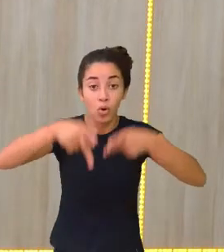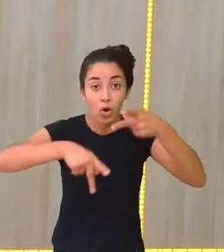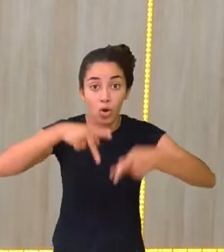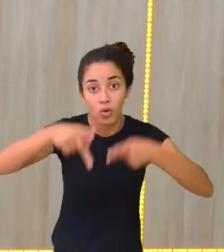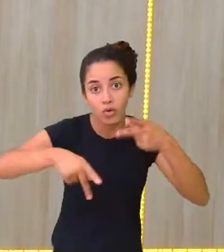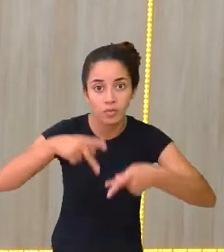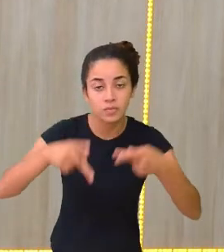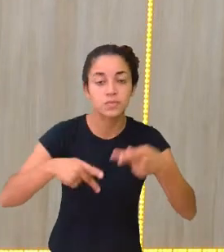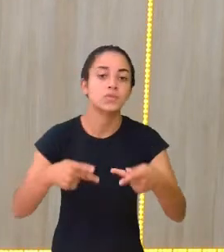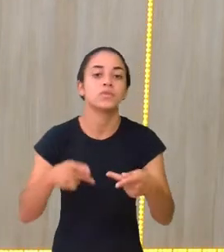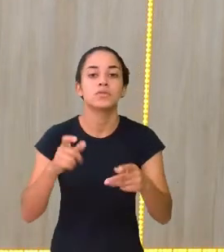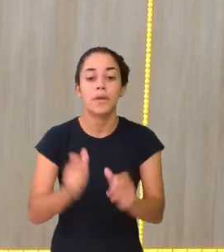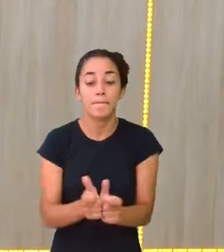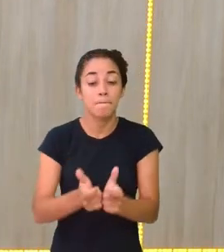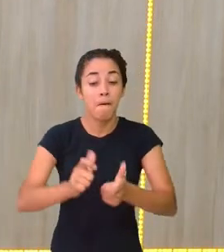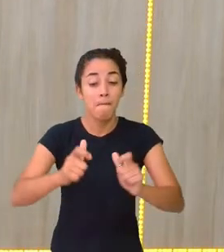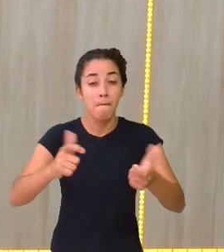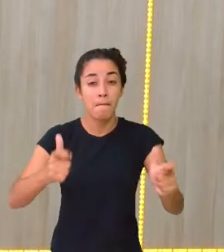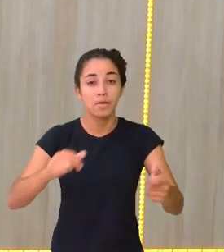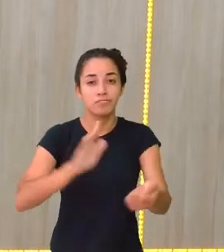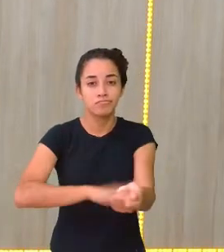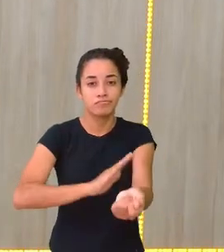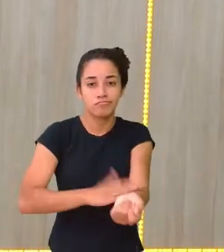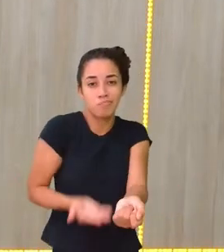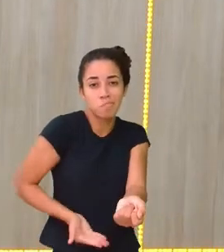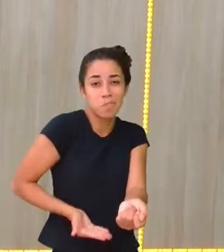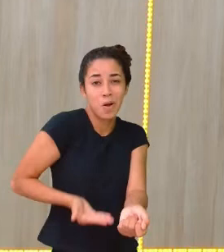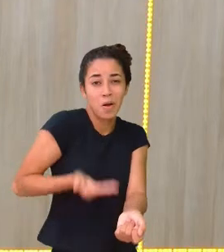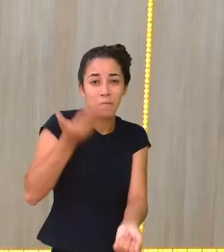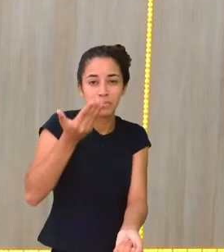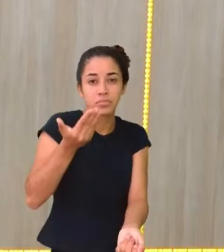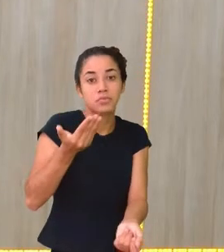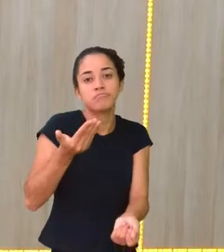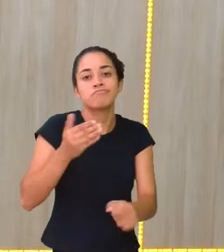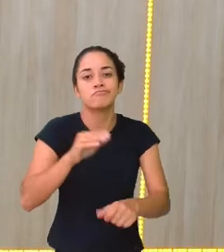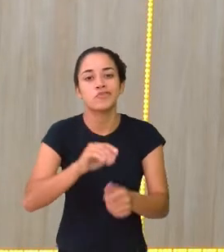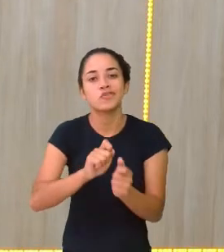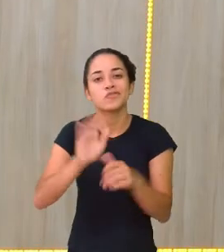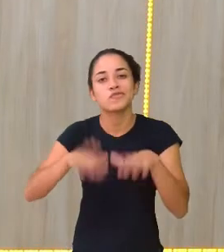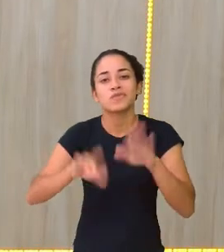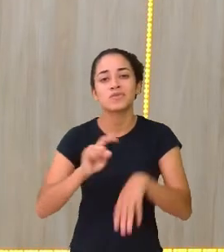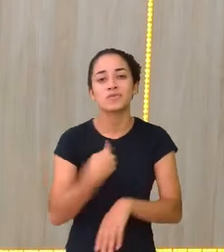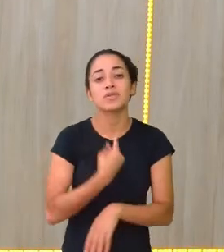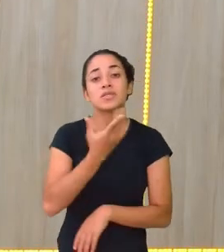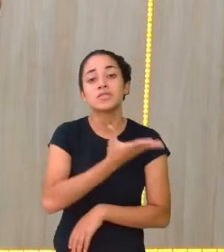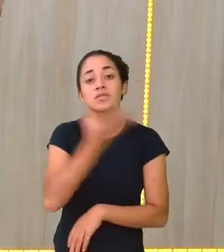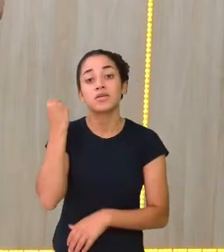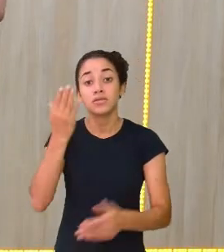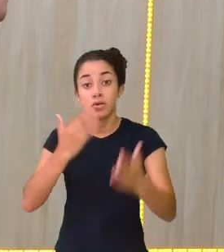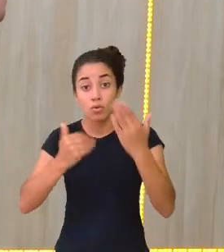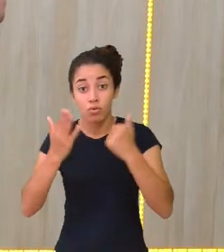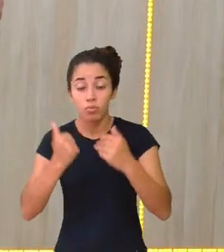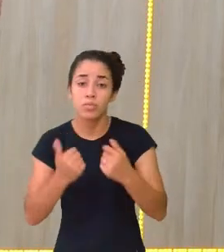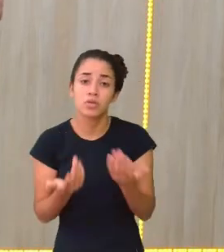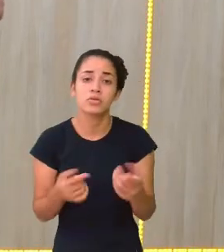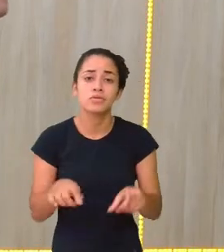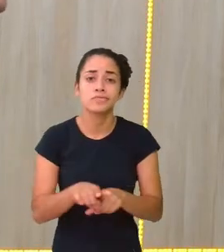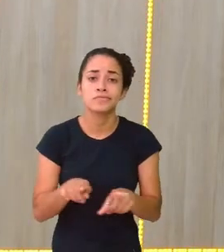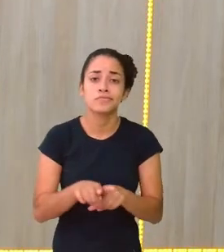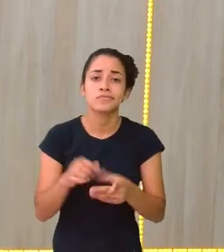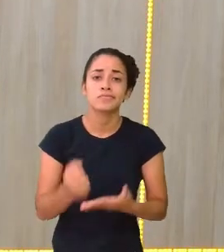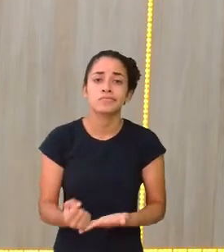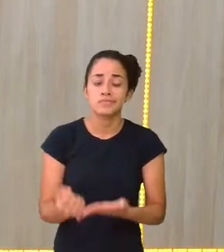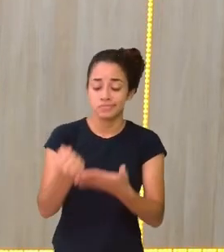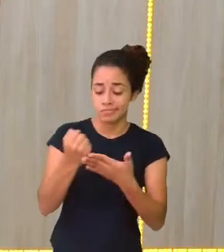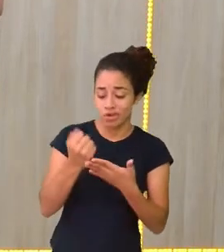a maioria das pessoas com pressão alta. E muitas vezes a gente esquece que essa alimentação vai desencadear também